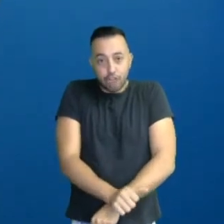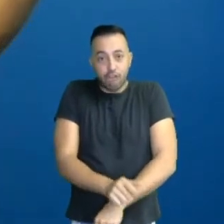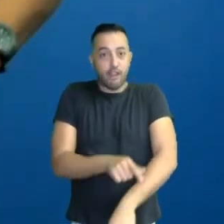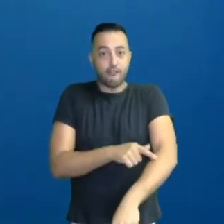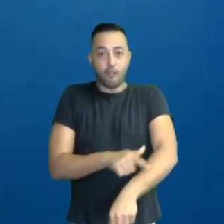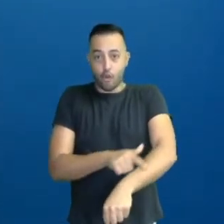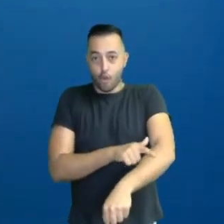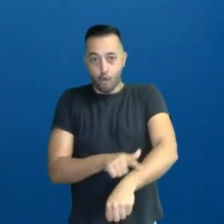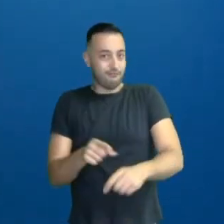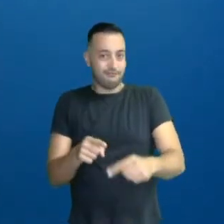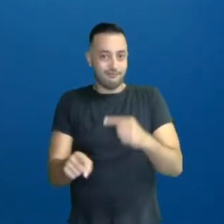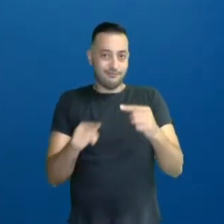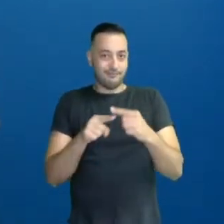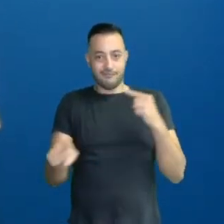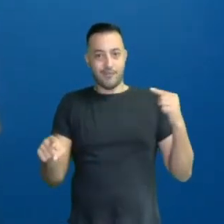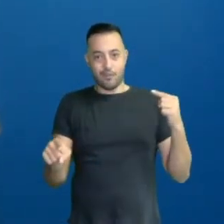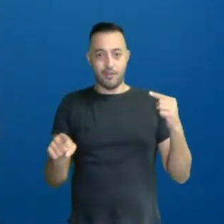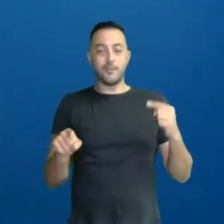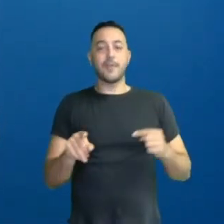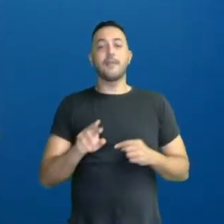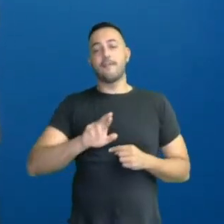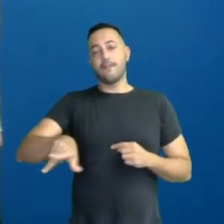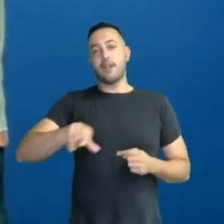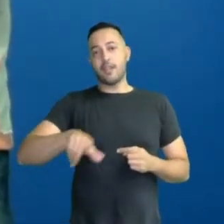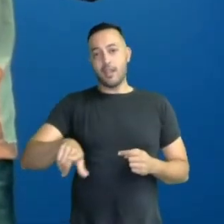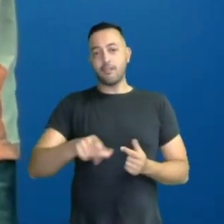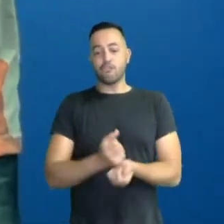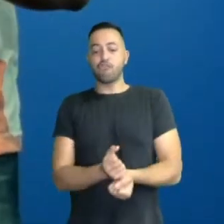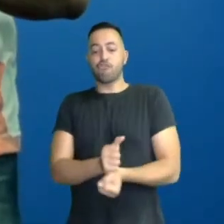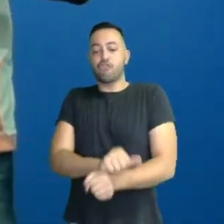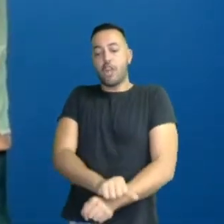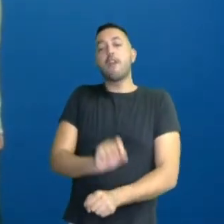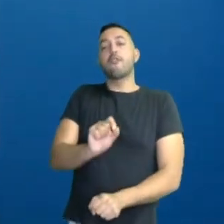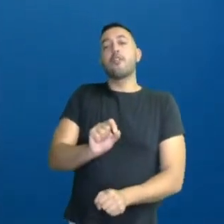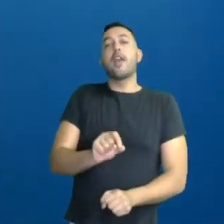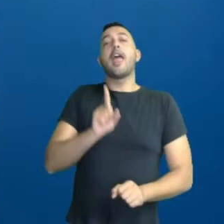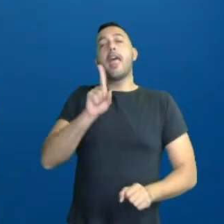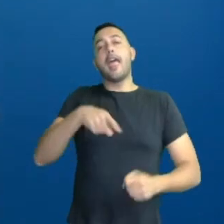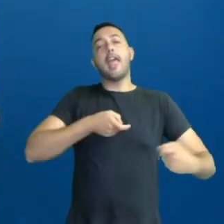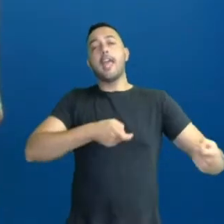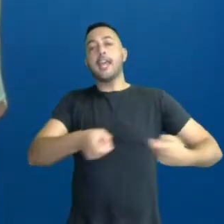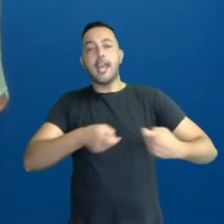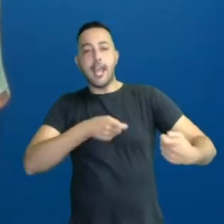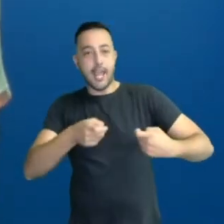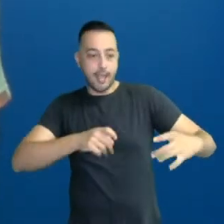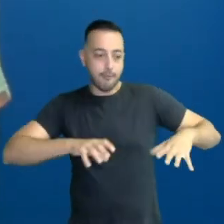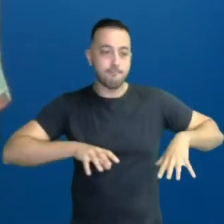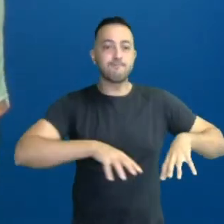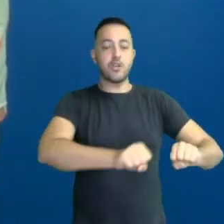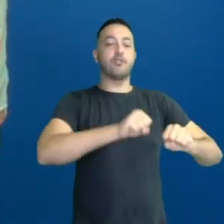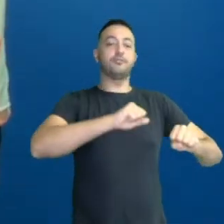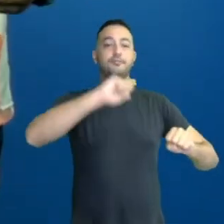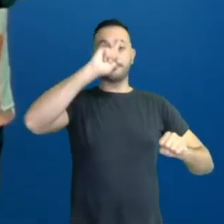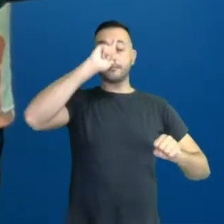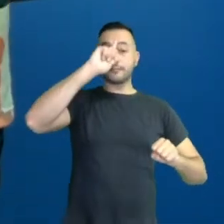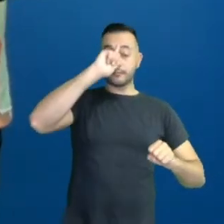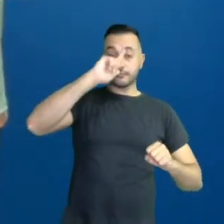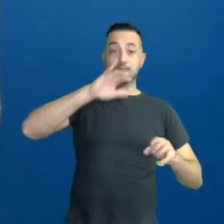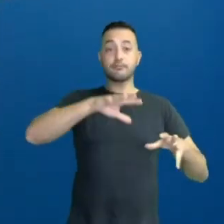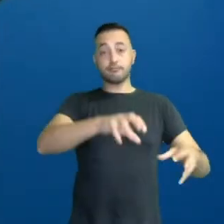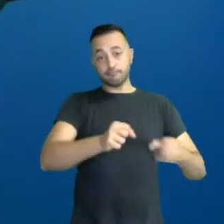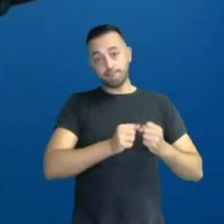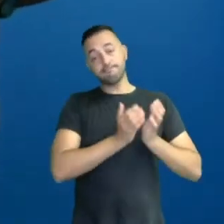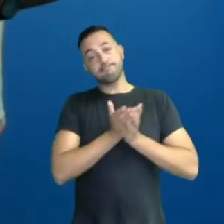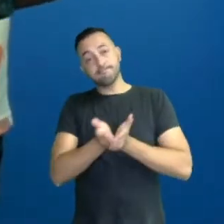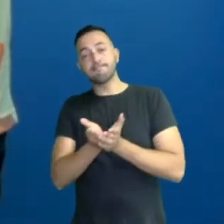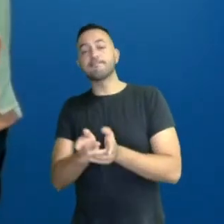pele. Os escravos eram prisioneiros de guerra. Os gregos eles conseguem, através do comércio